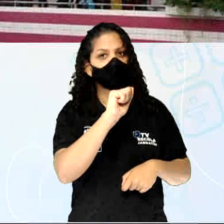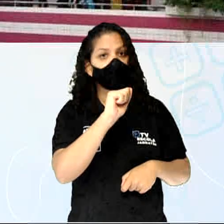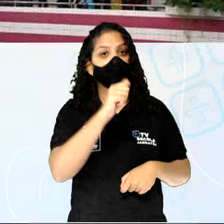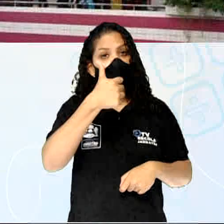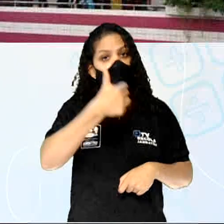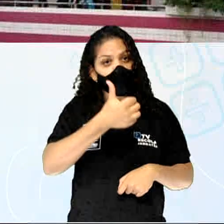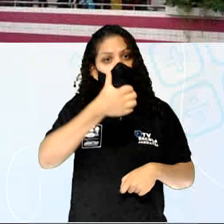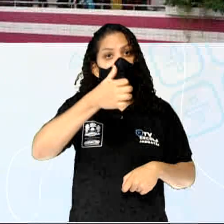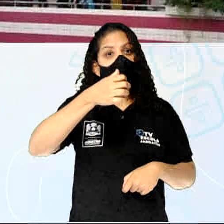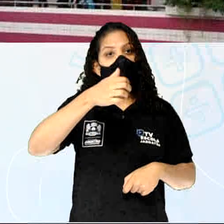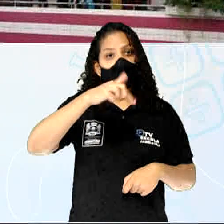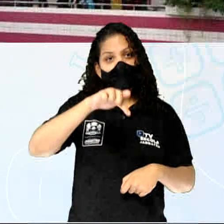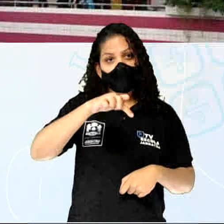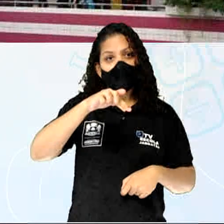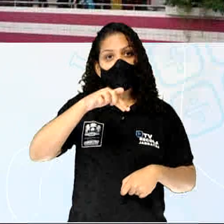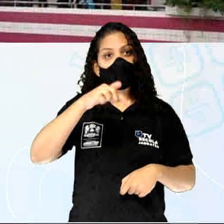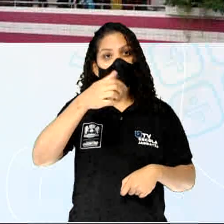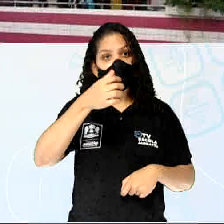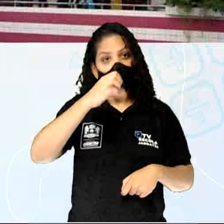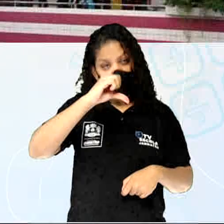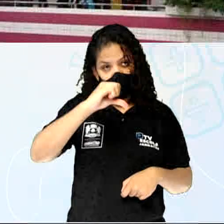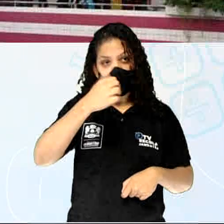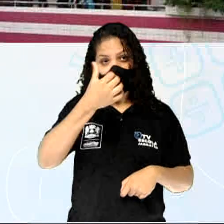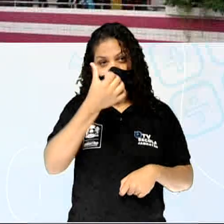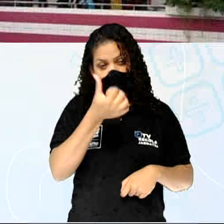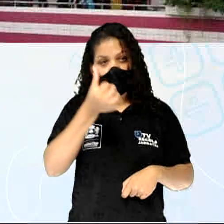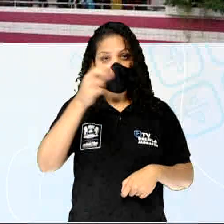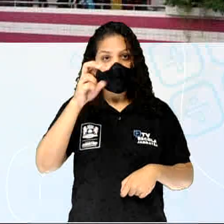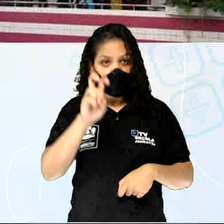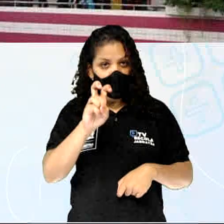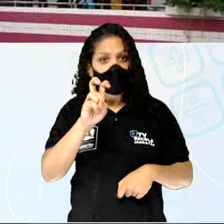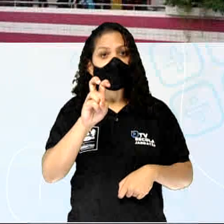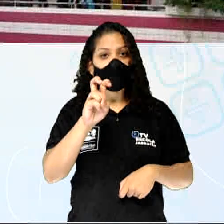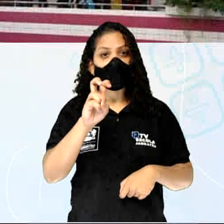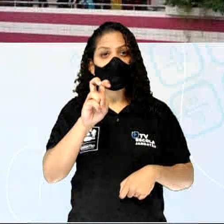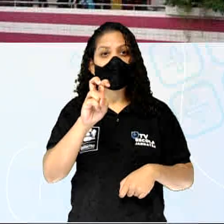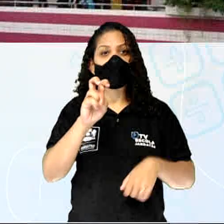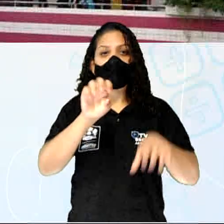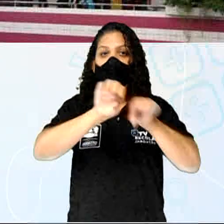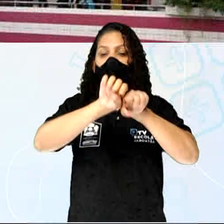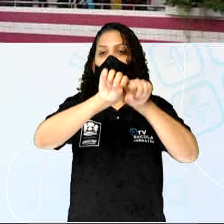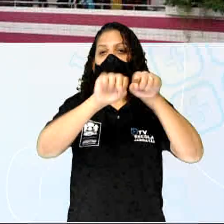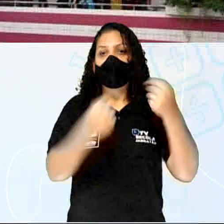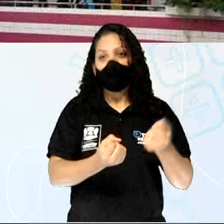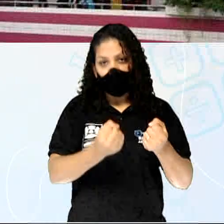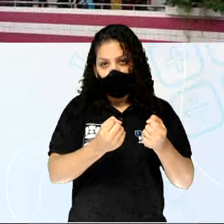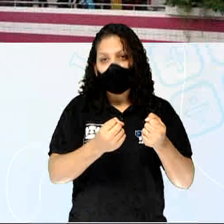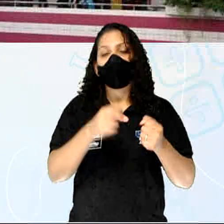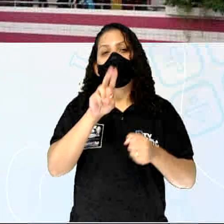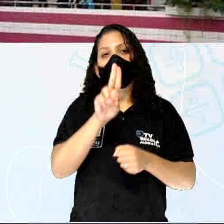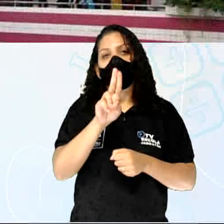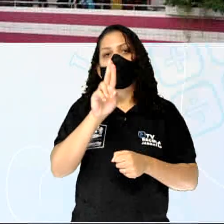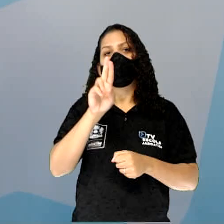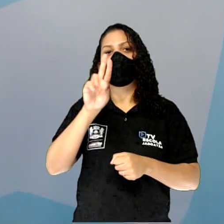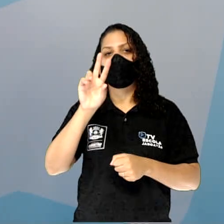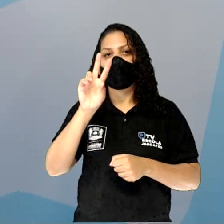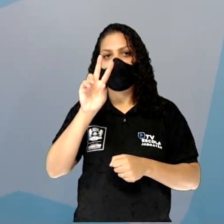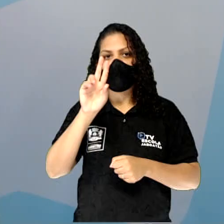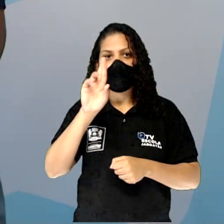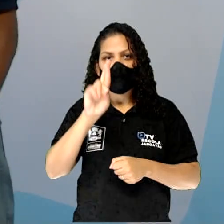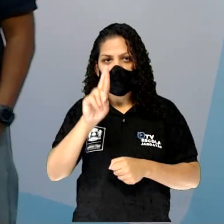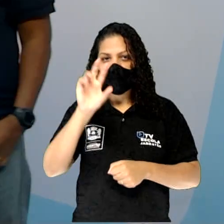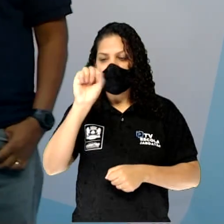1965, rompimento com a União Soviética, União das